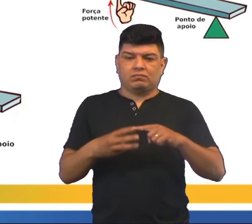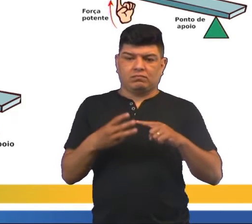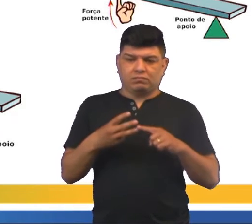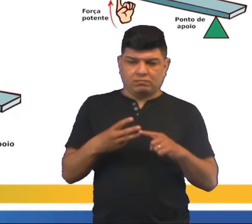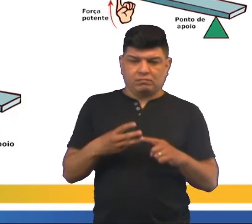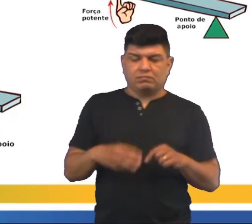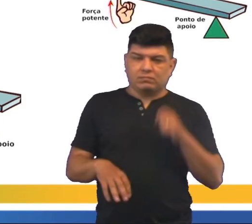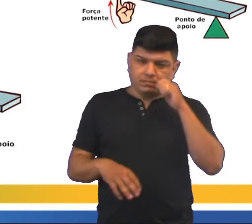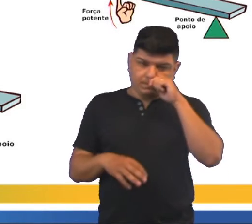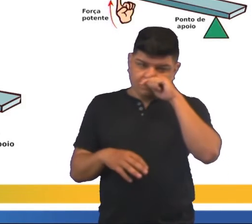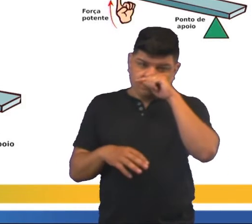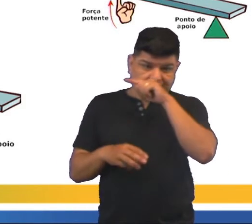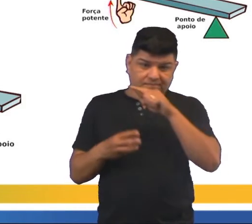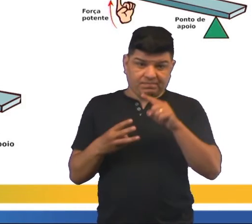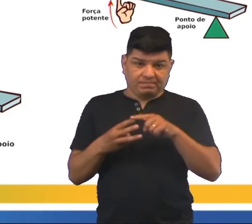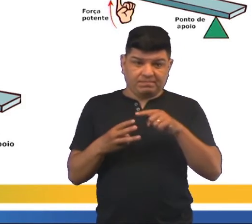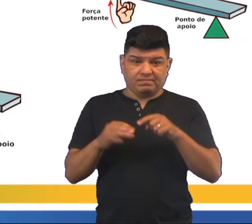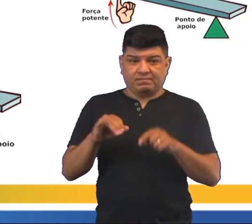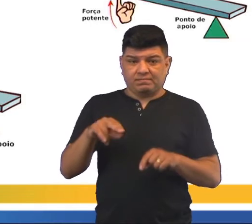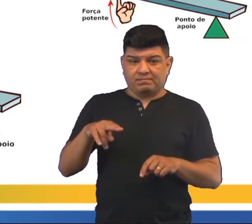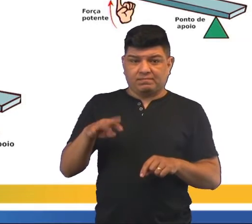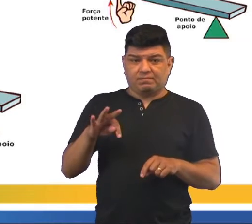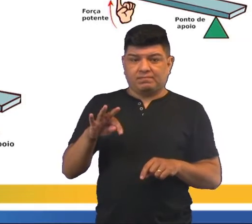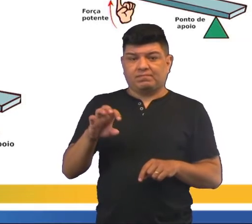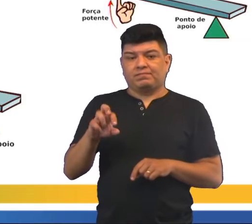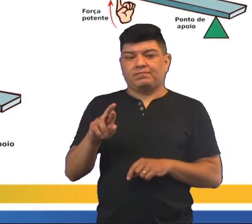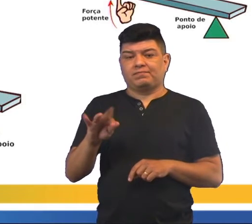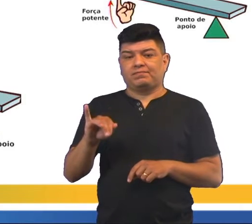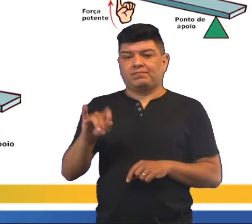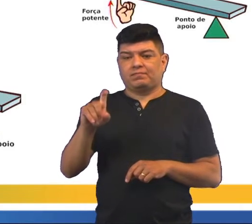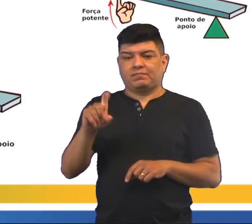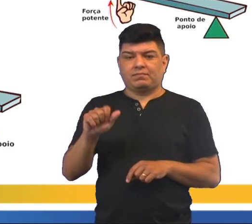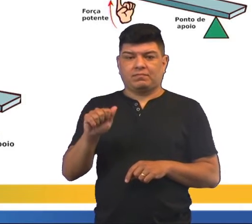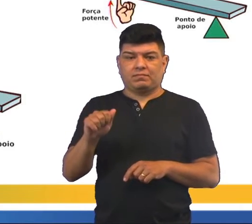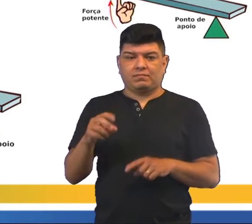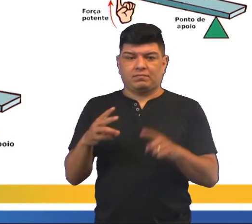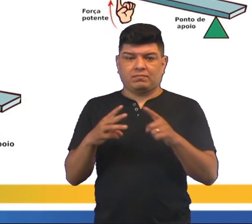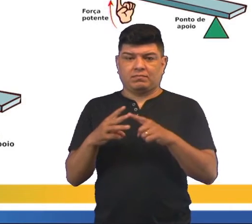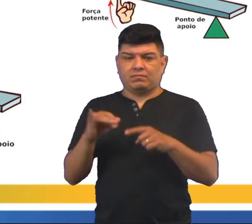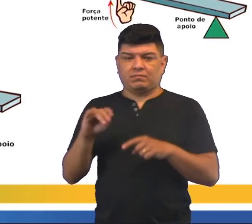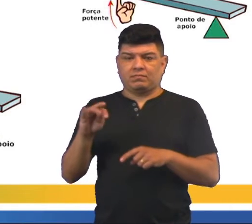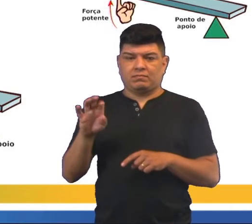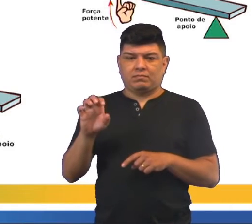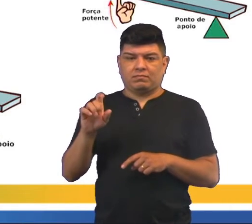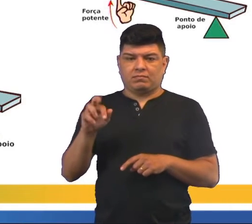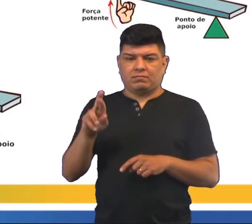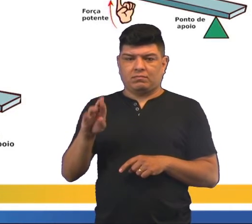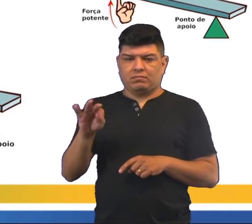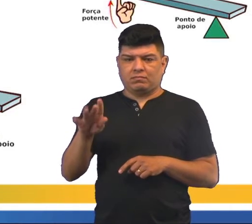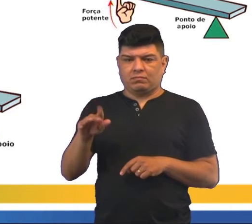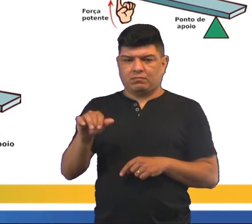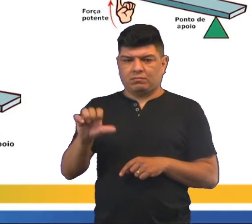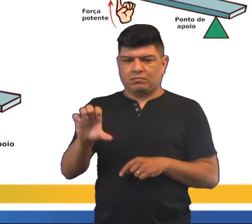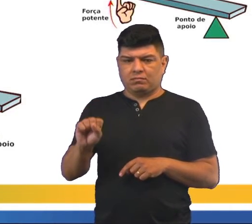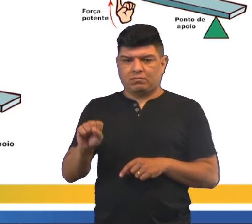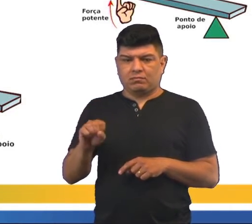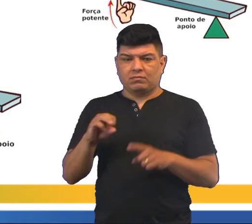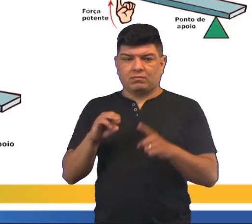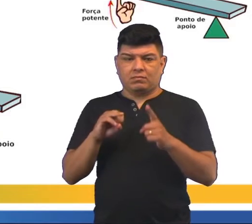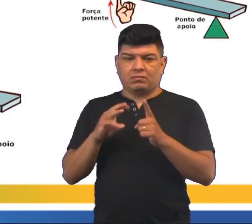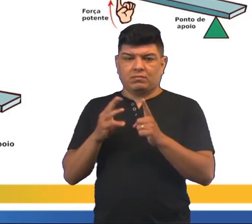ser de três formas nós temos as alavancas interfixas assim tem resistentes e as interpotentes